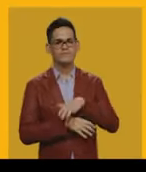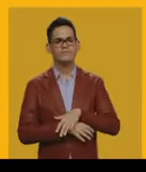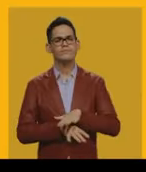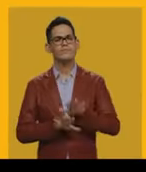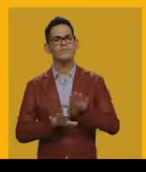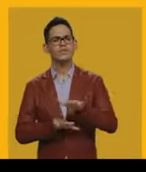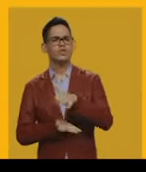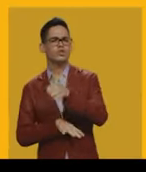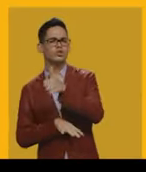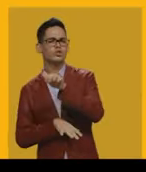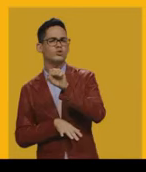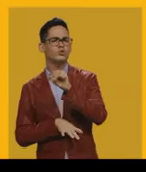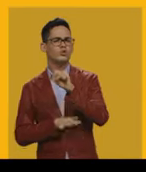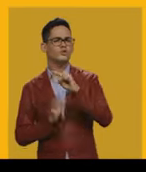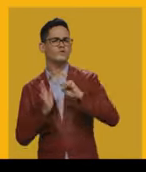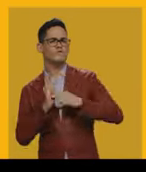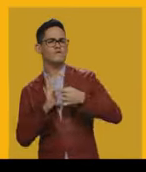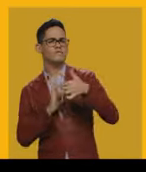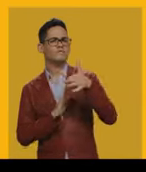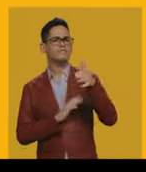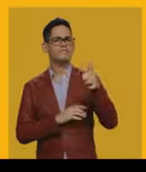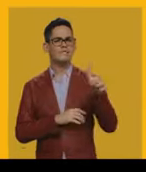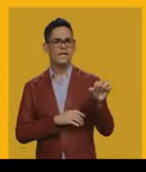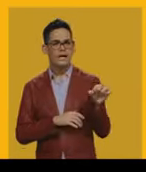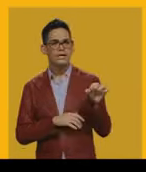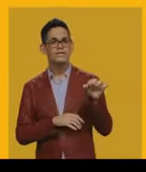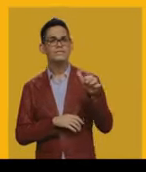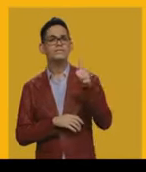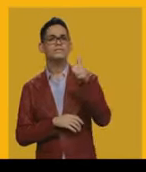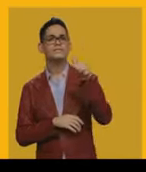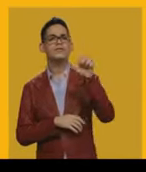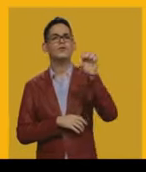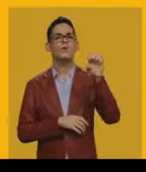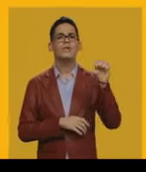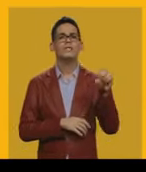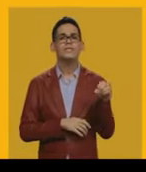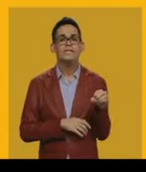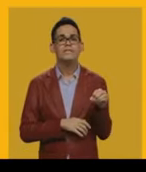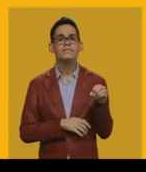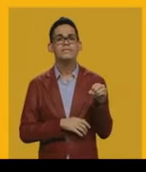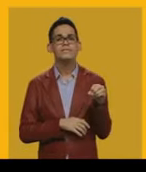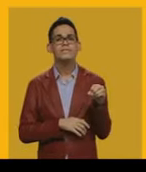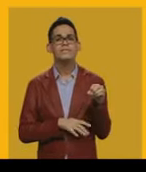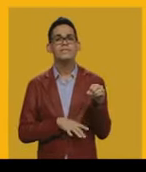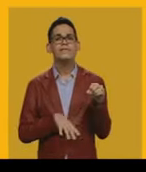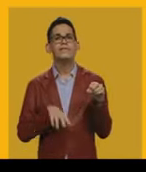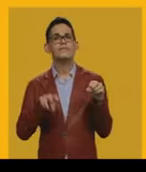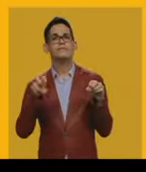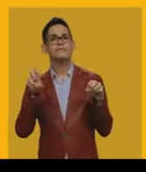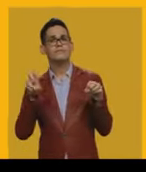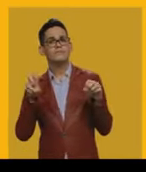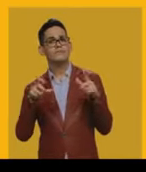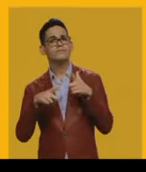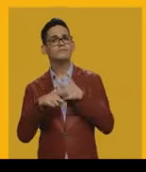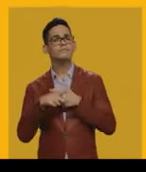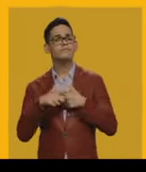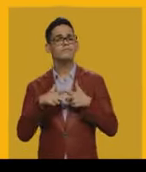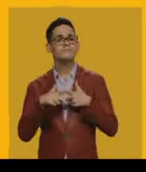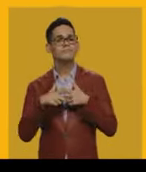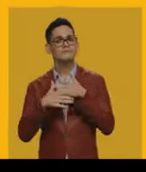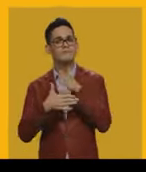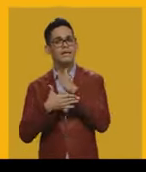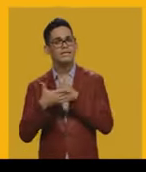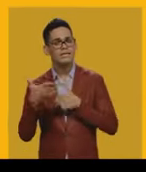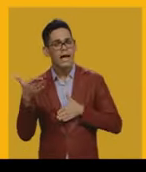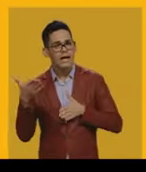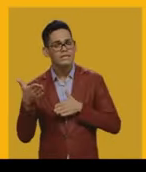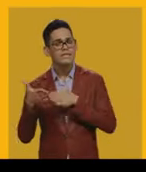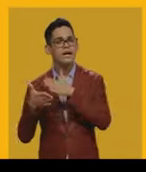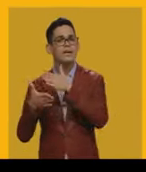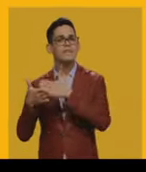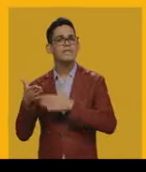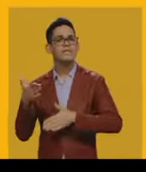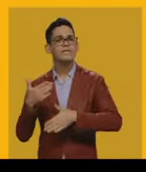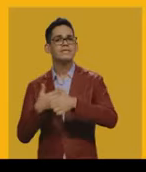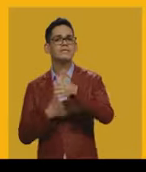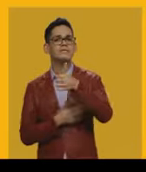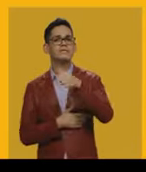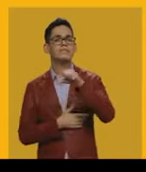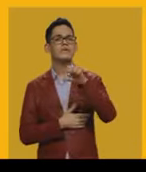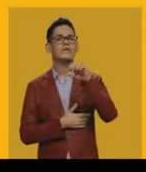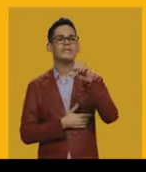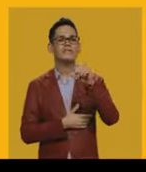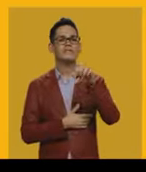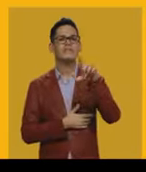10. 18 vezes 10 dá 180. Como 5 é metade de 10, então metade de 180 é